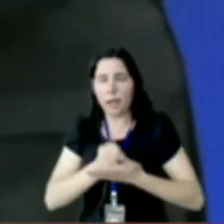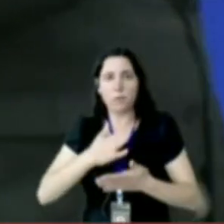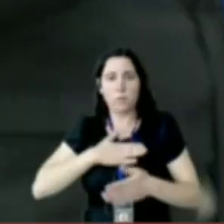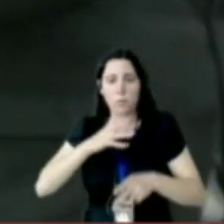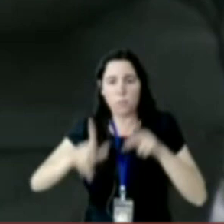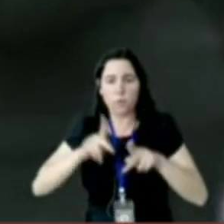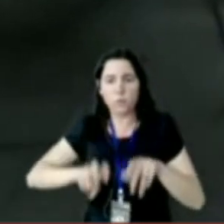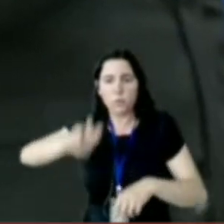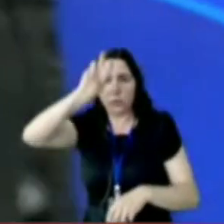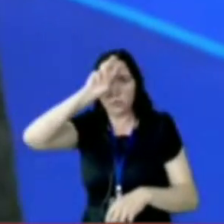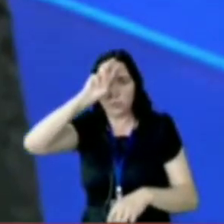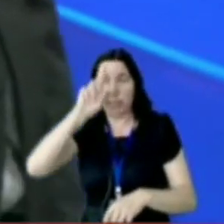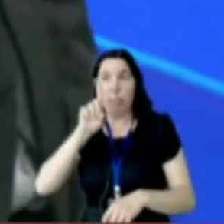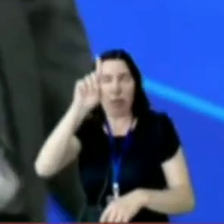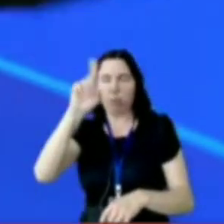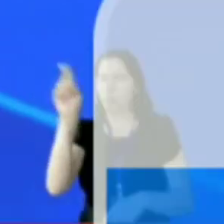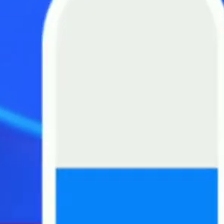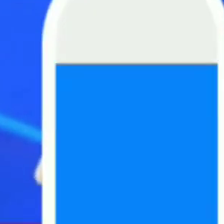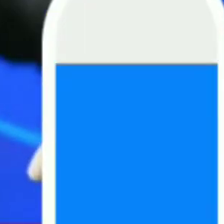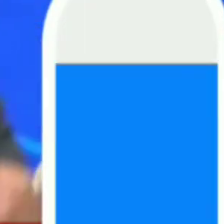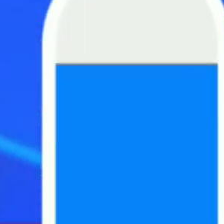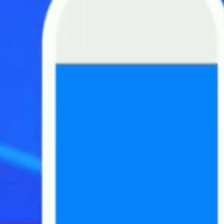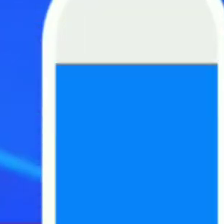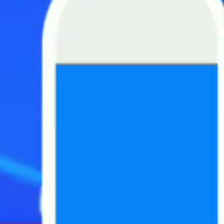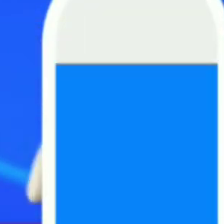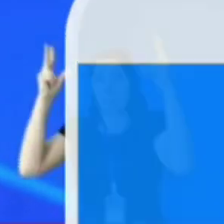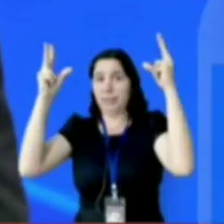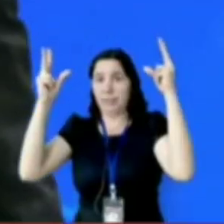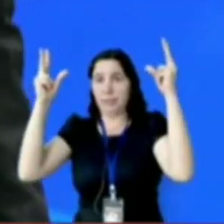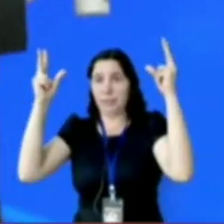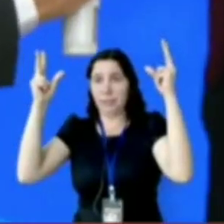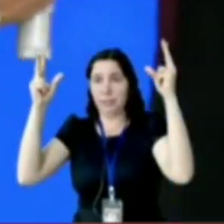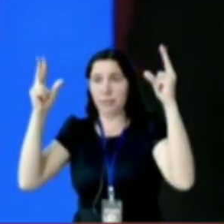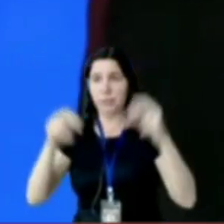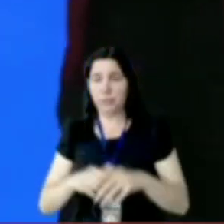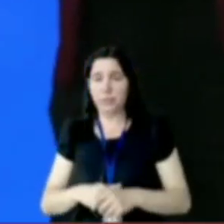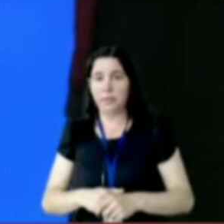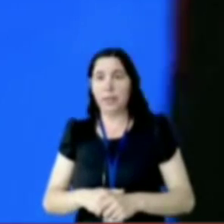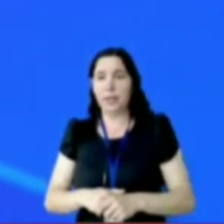Deus não mandou Moisés tirar Faraó do trono.